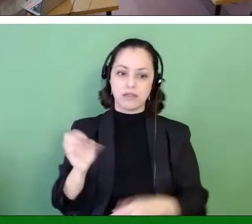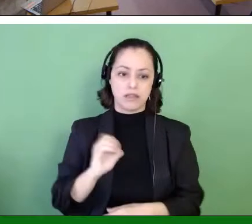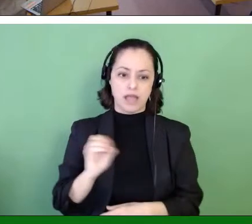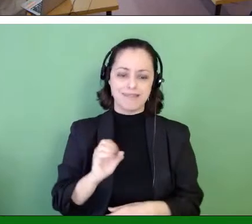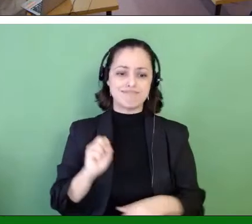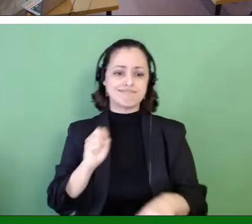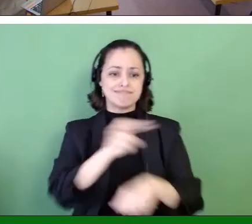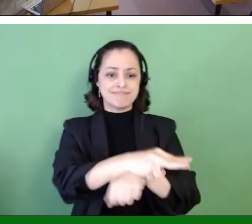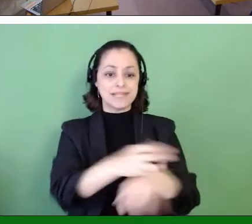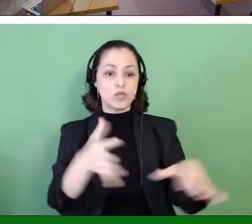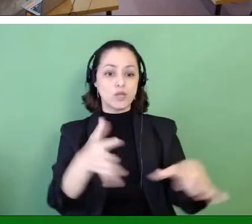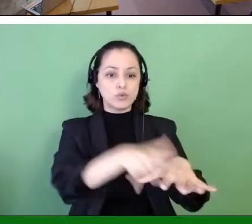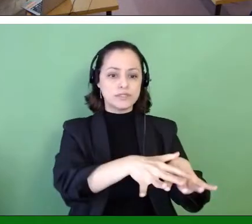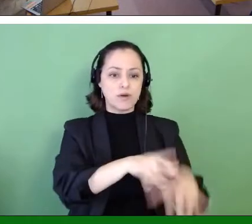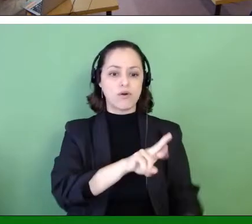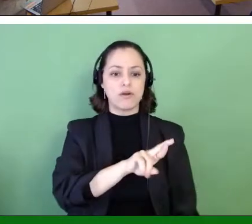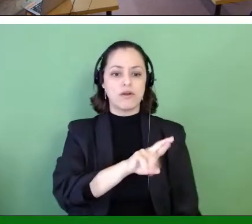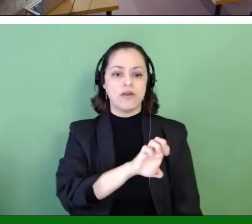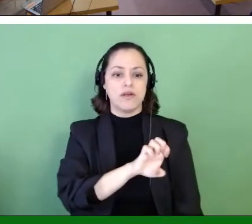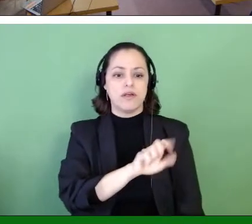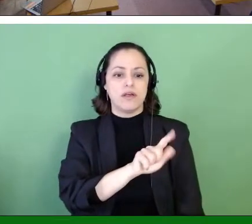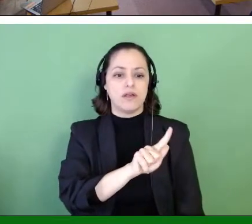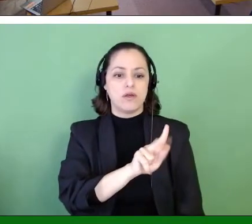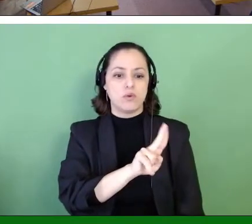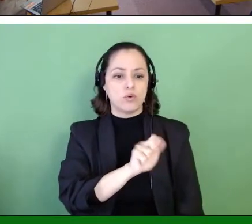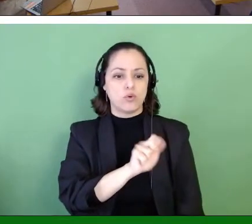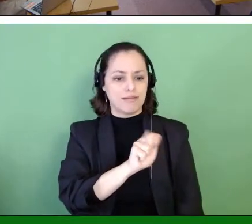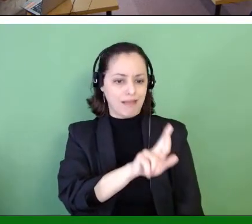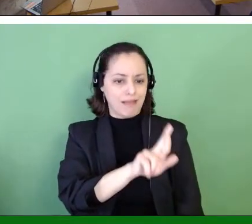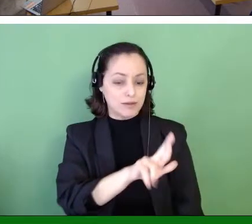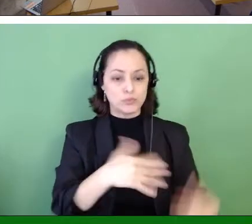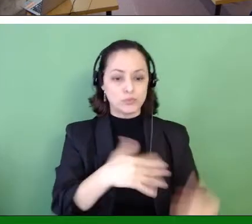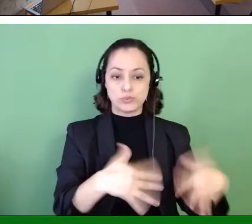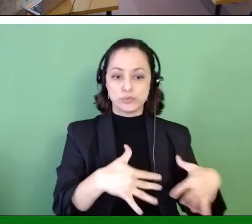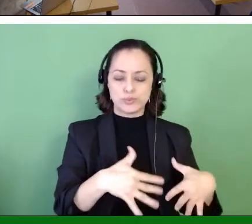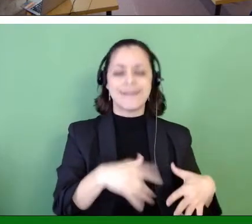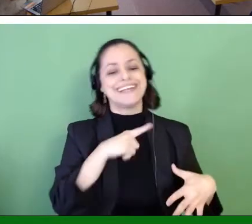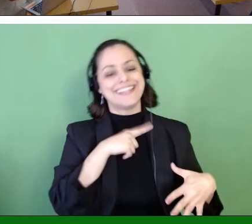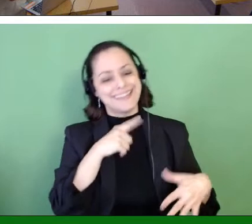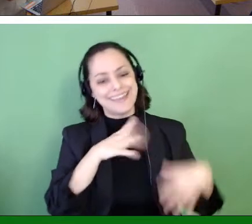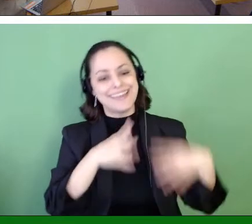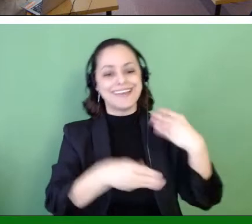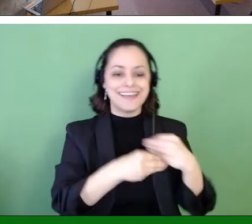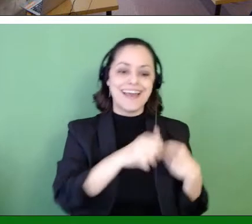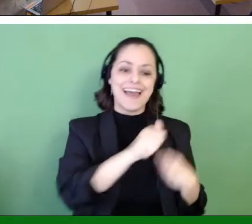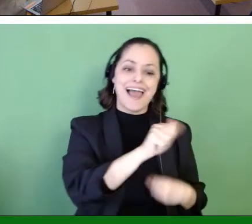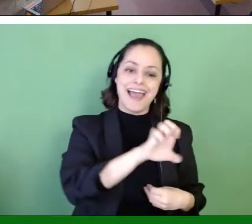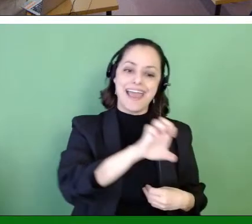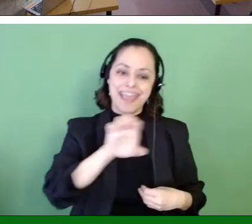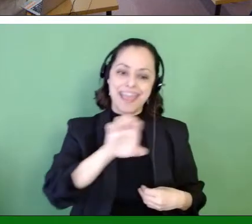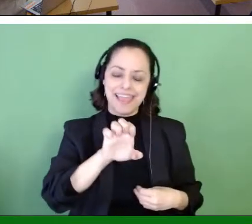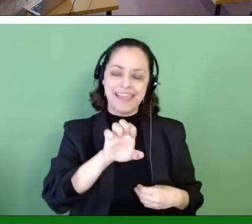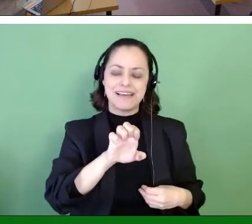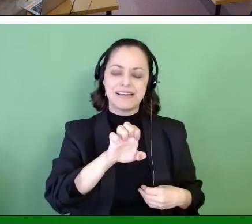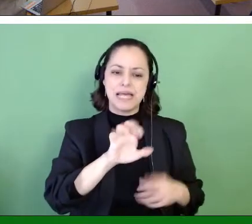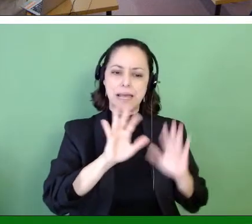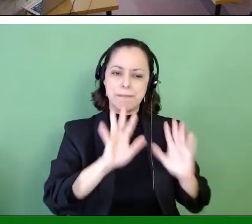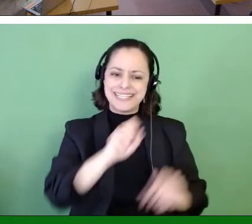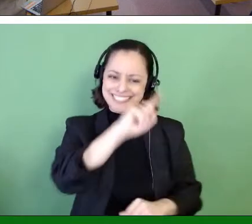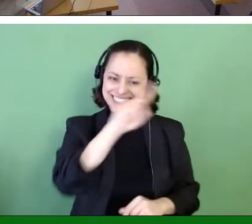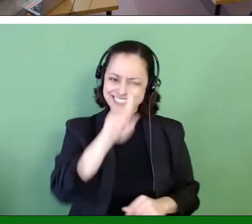regular, mesmo que ele tenha o AEE, né, que é o atendimento educacional especializado, que ele vai com equipamento do PEC, será que esse surdo vai